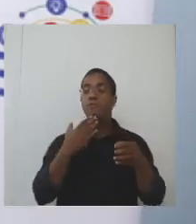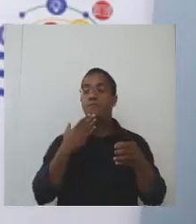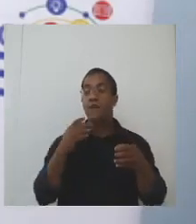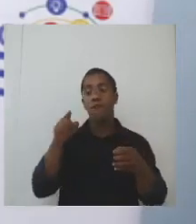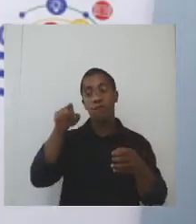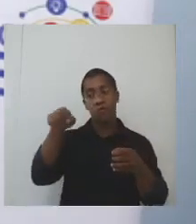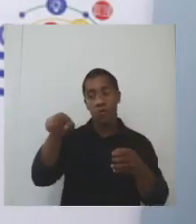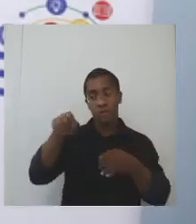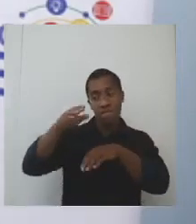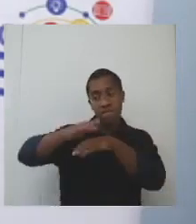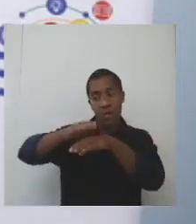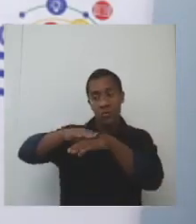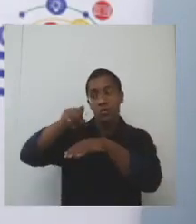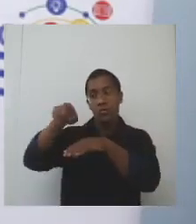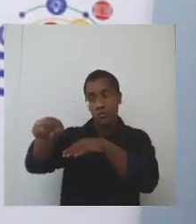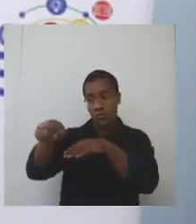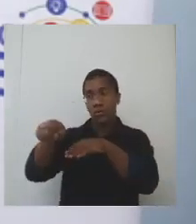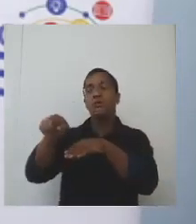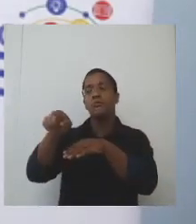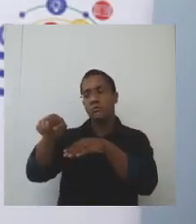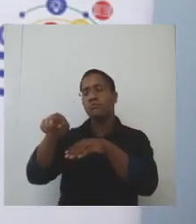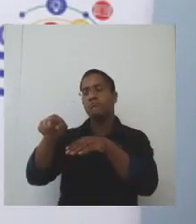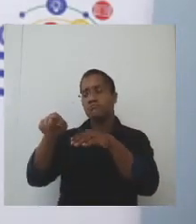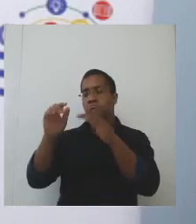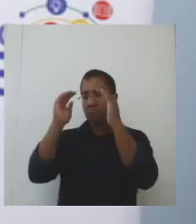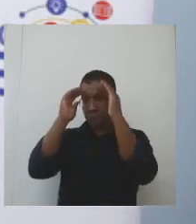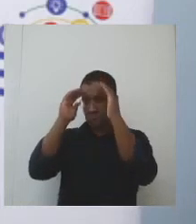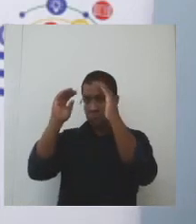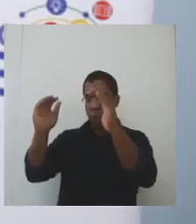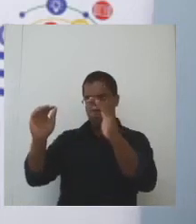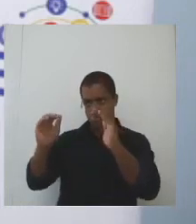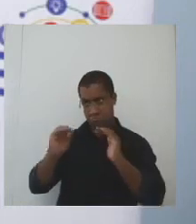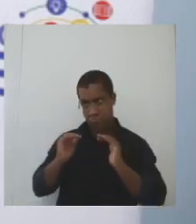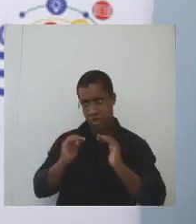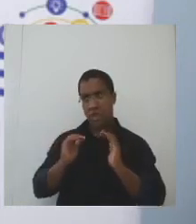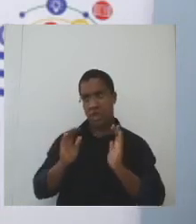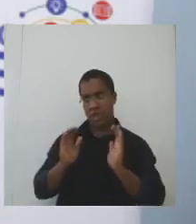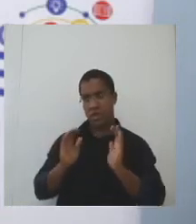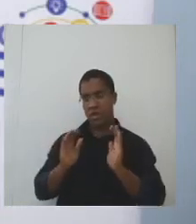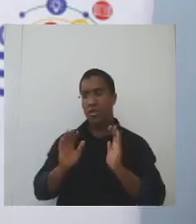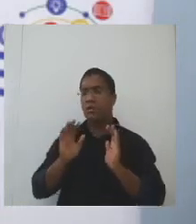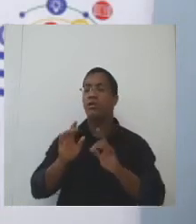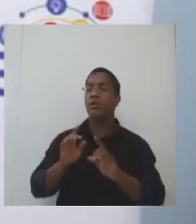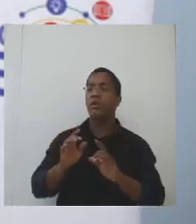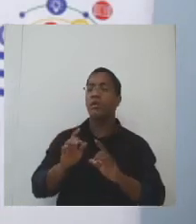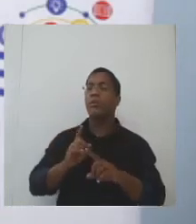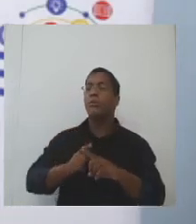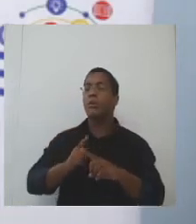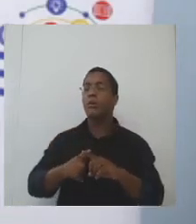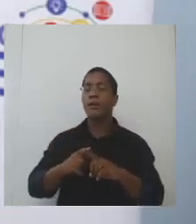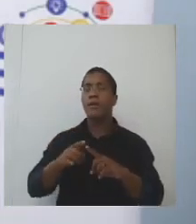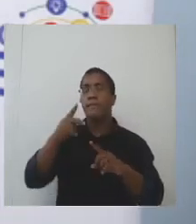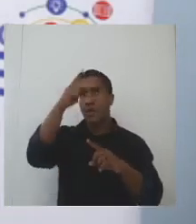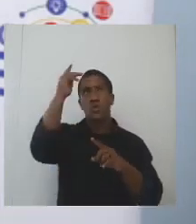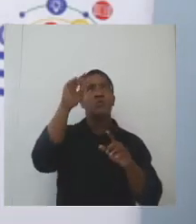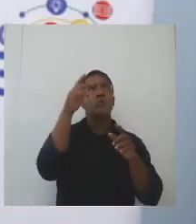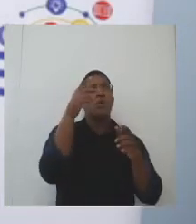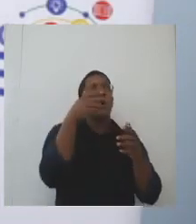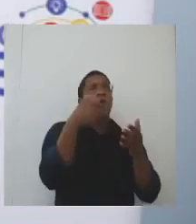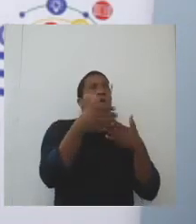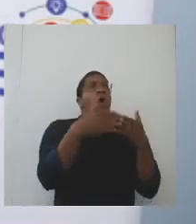filho, que há de me respeitar. Que seja feita por você, para evitar que a independência seja feita por qualquer um